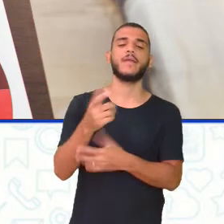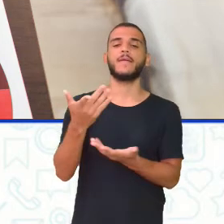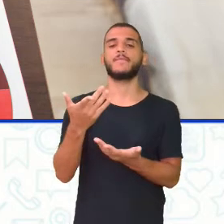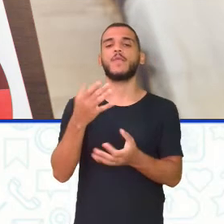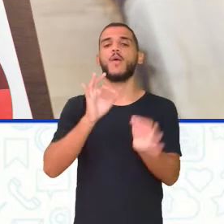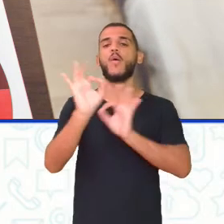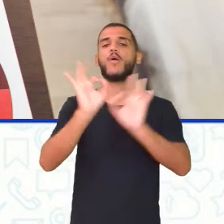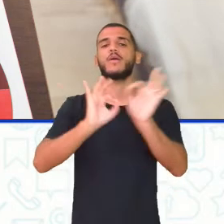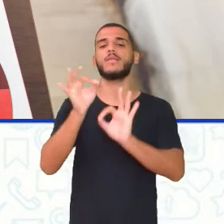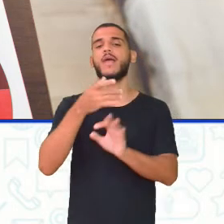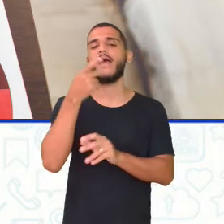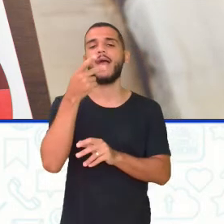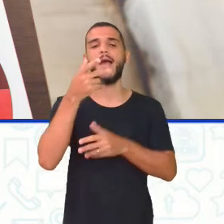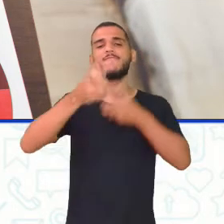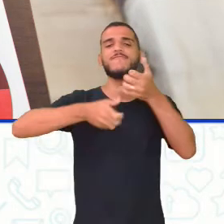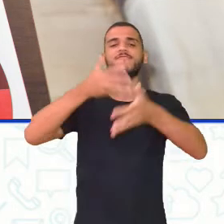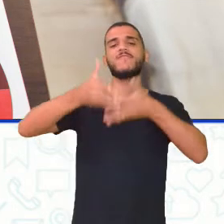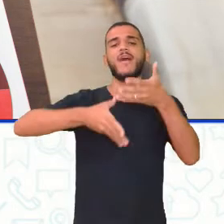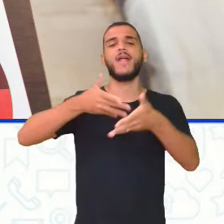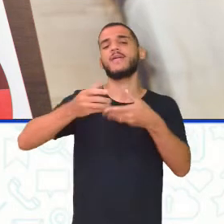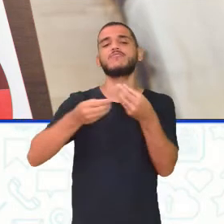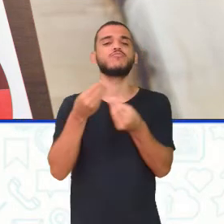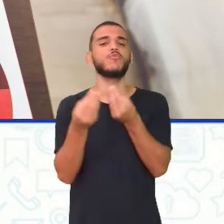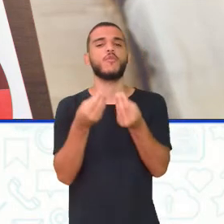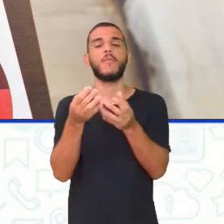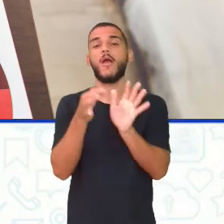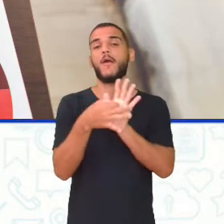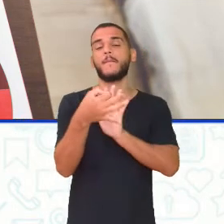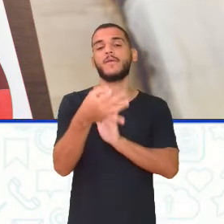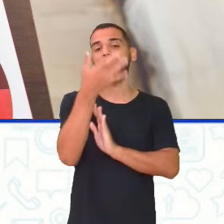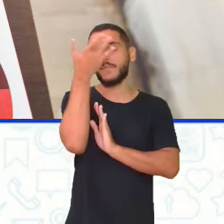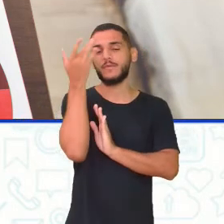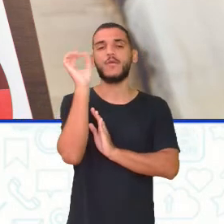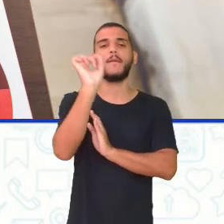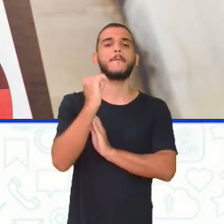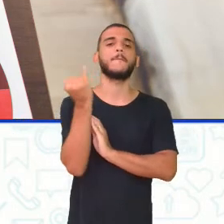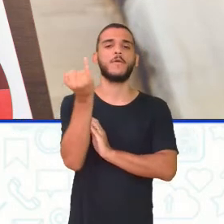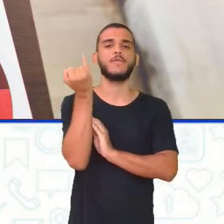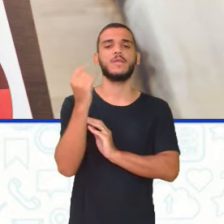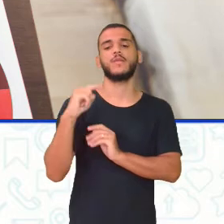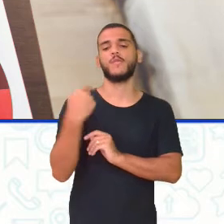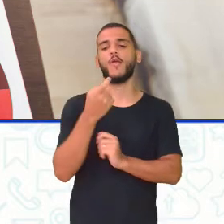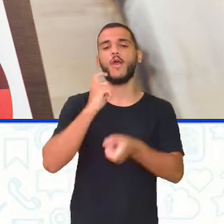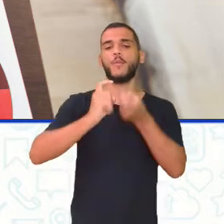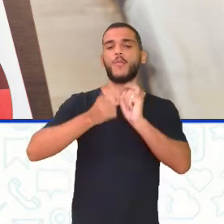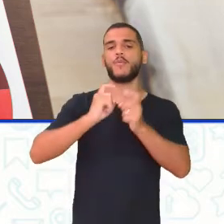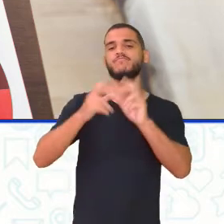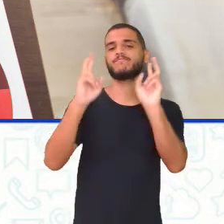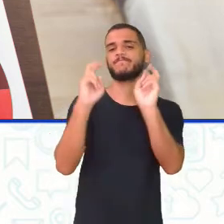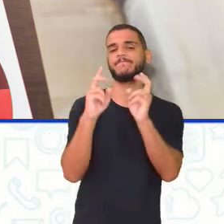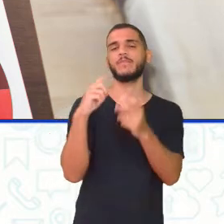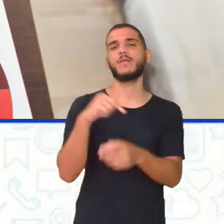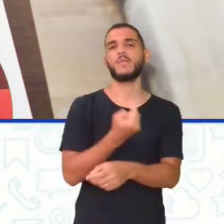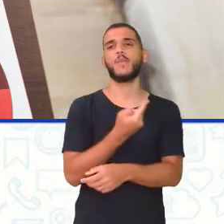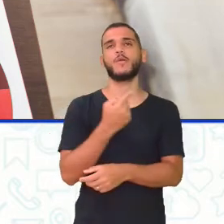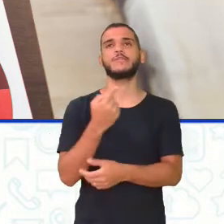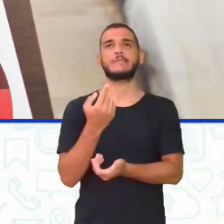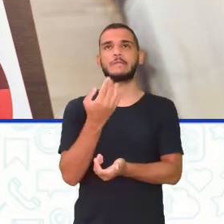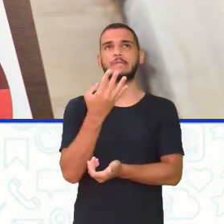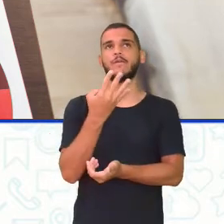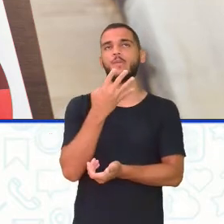fala desse indivíduo. A gente sabe que a opinião do especialista é importante quando a gente vai discutir temas que a gente não tem